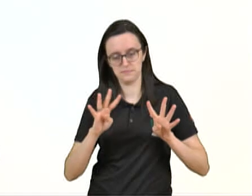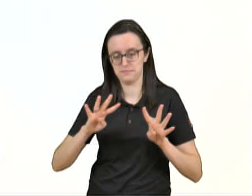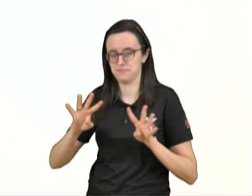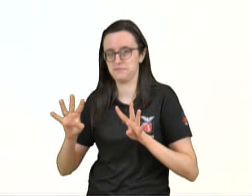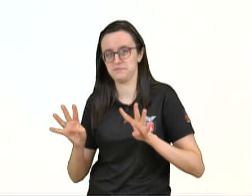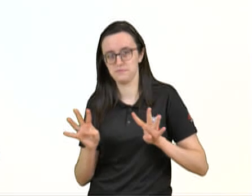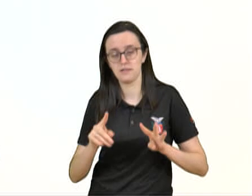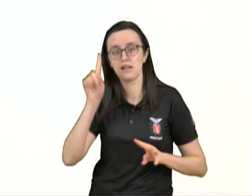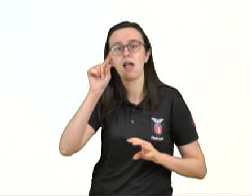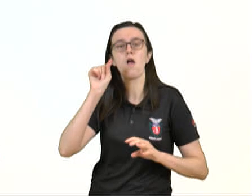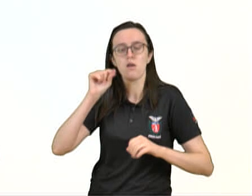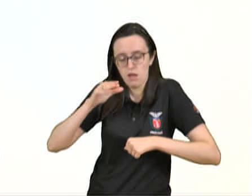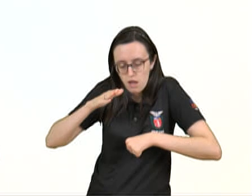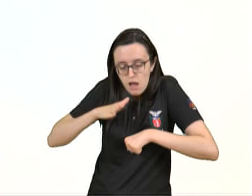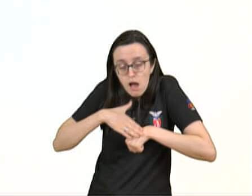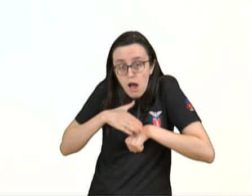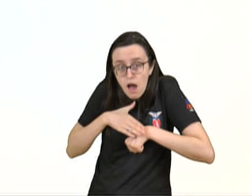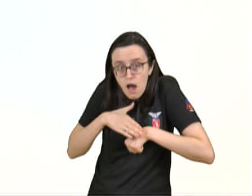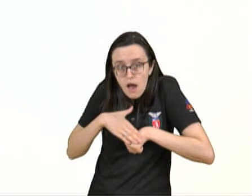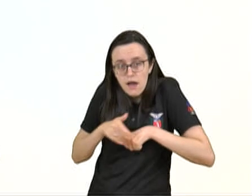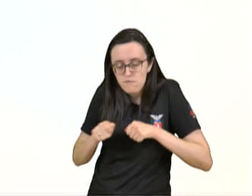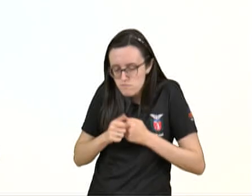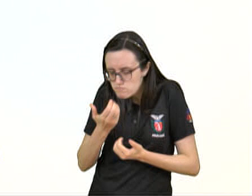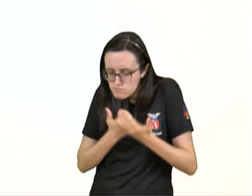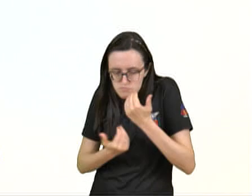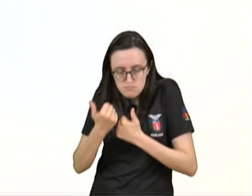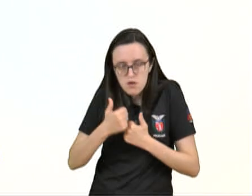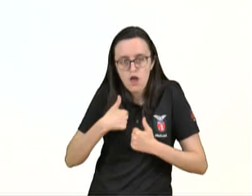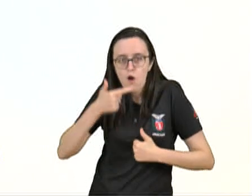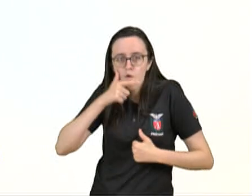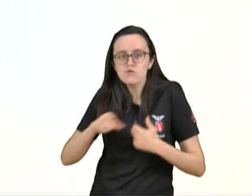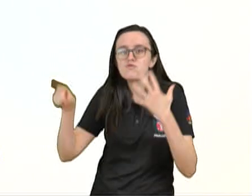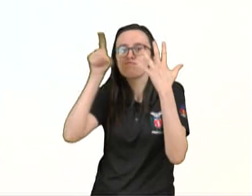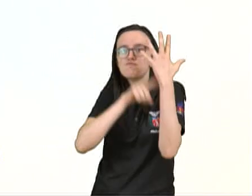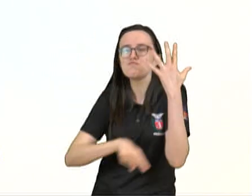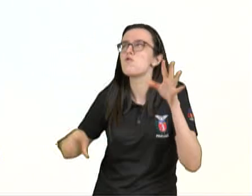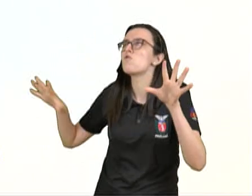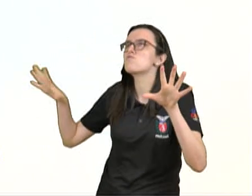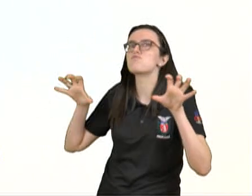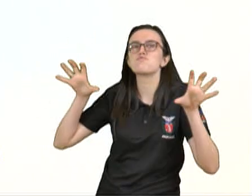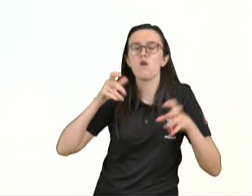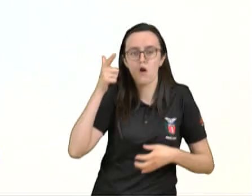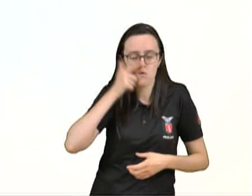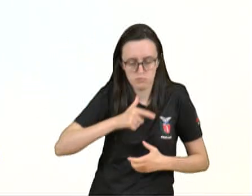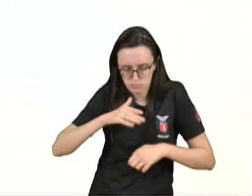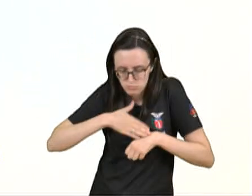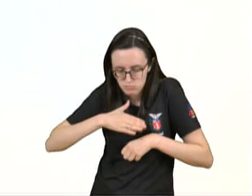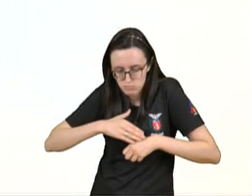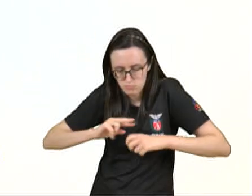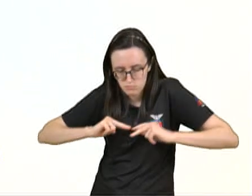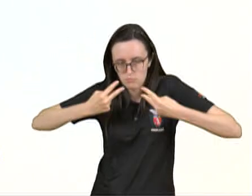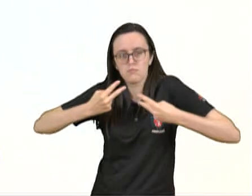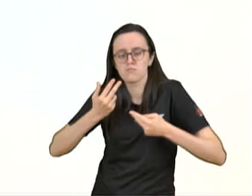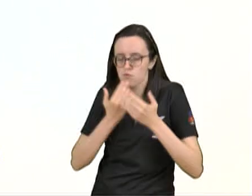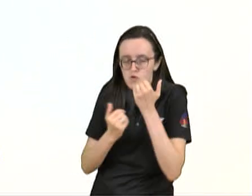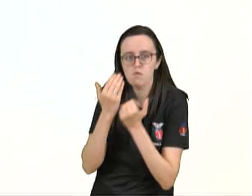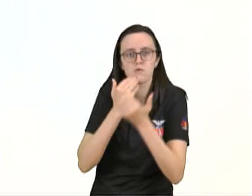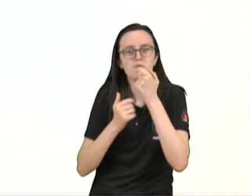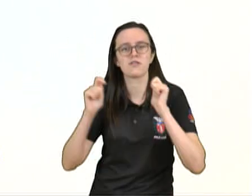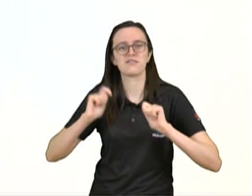consideradas autótrofas, pois realizam a fotossíntese e com isso produzem os seus